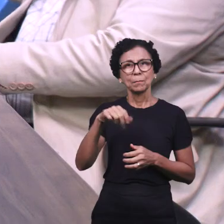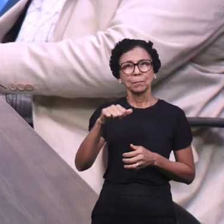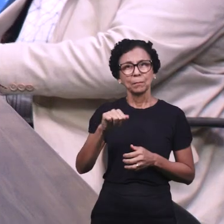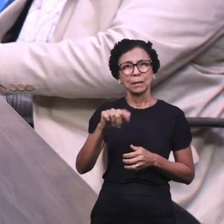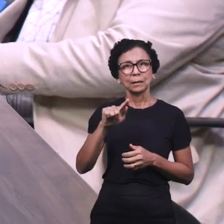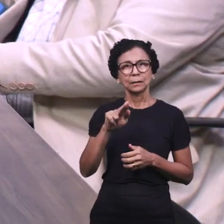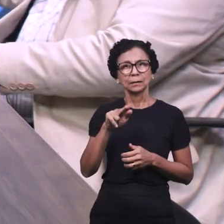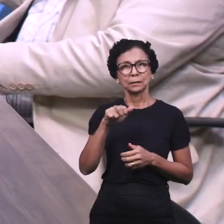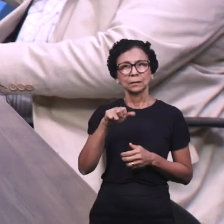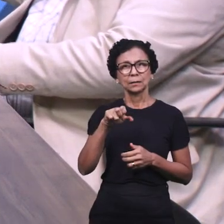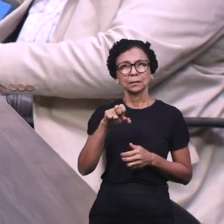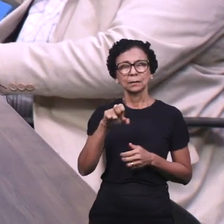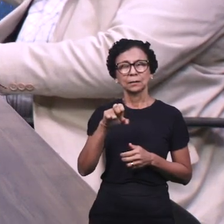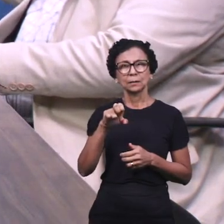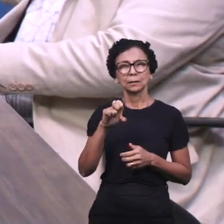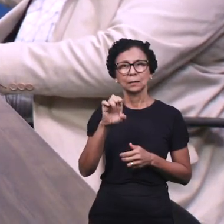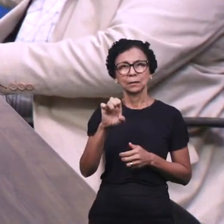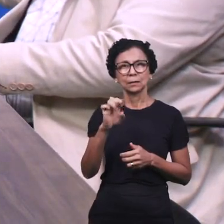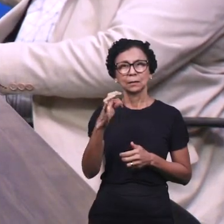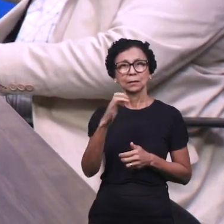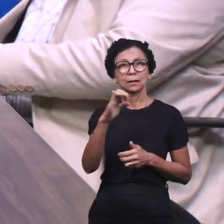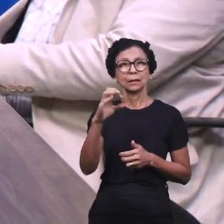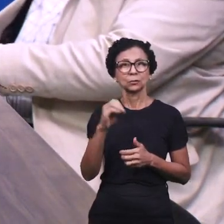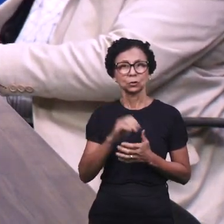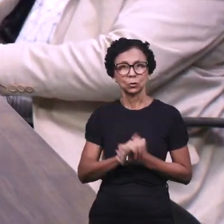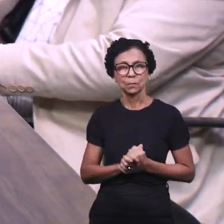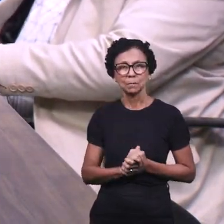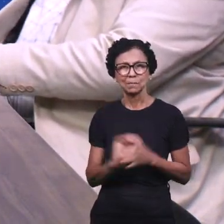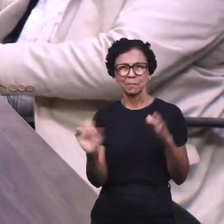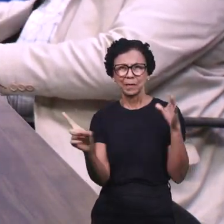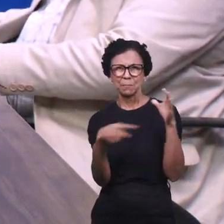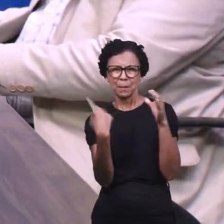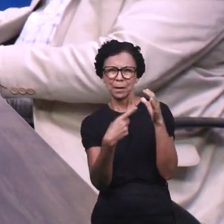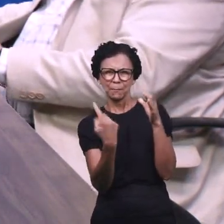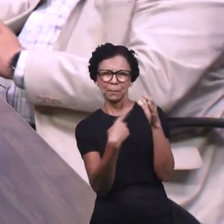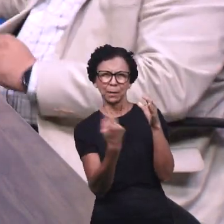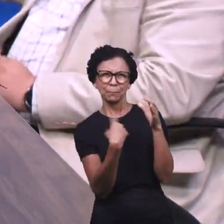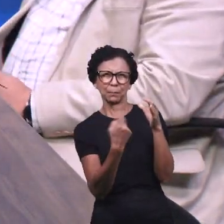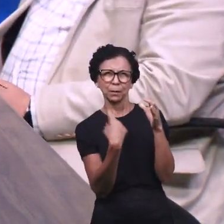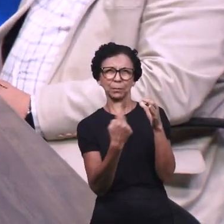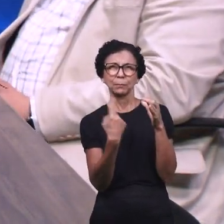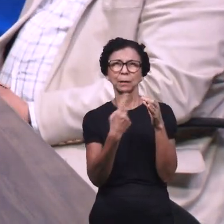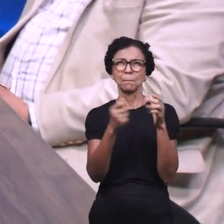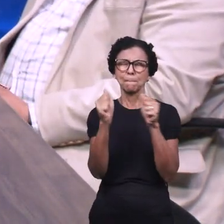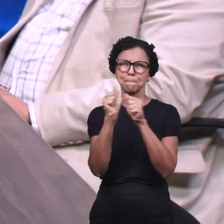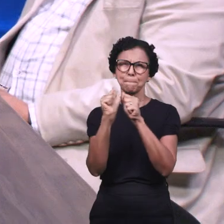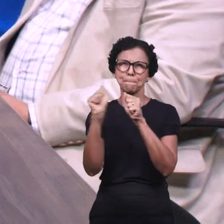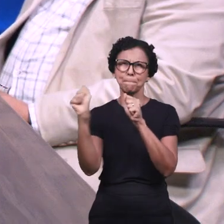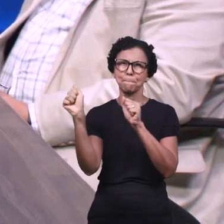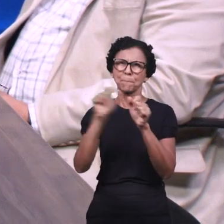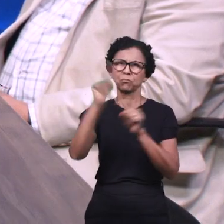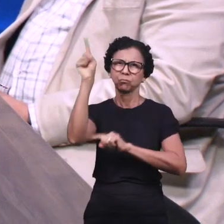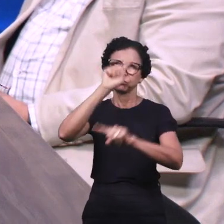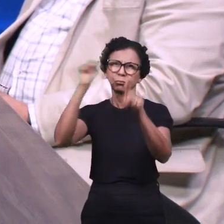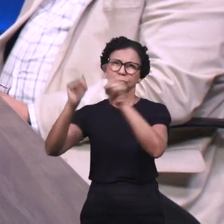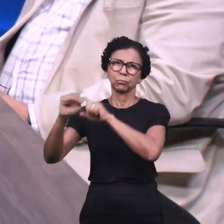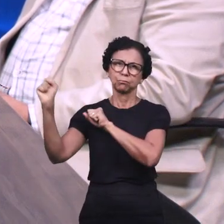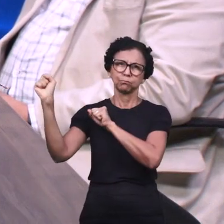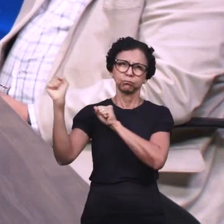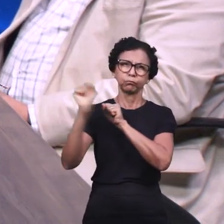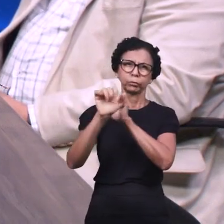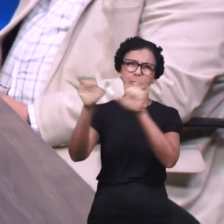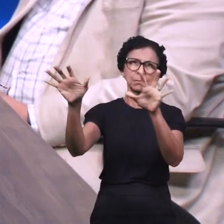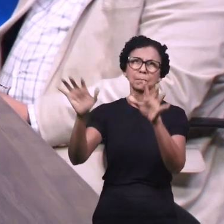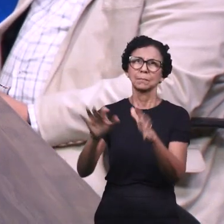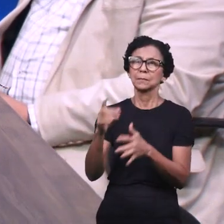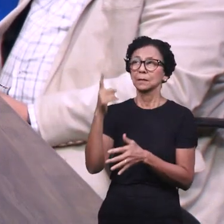girando muito rapidamente, muito aquecido, ele vai gerar esse campo eletromagnético. E aqui está uma apresentação dos ventos solares, né?